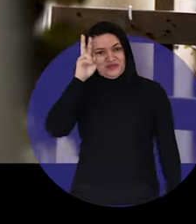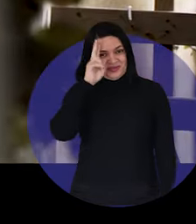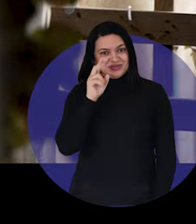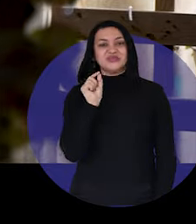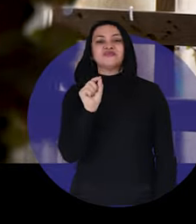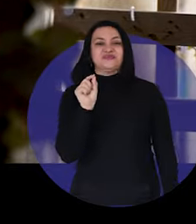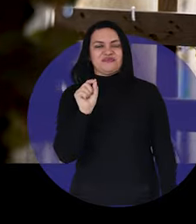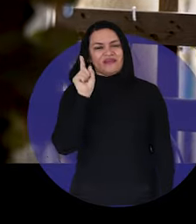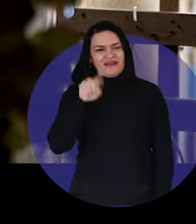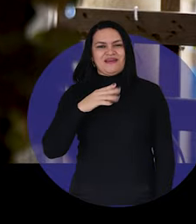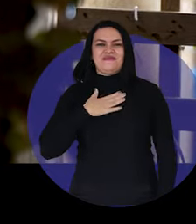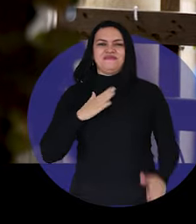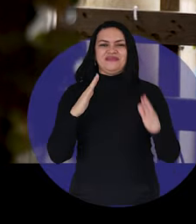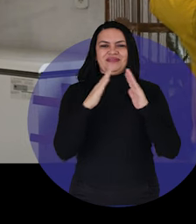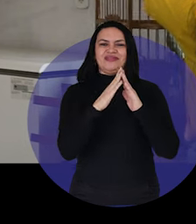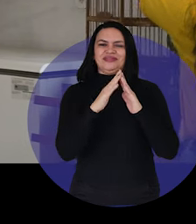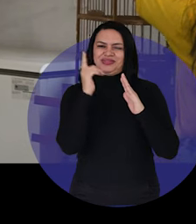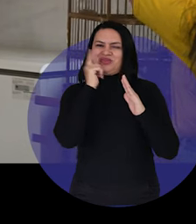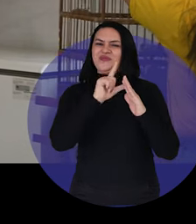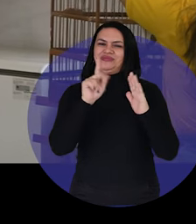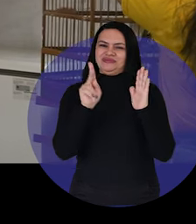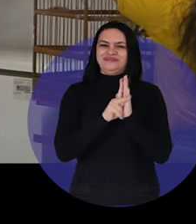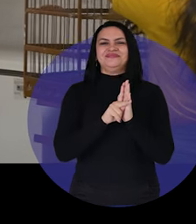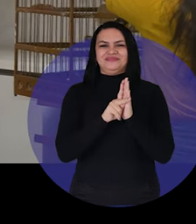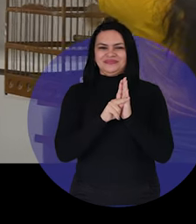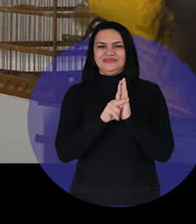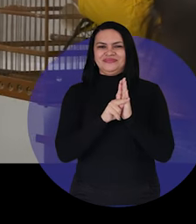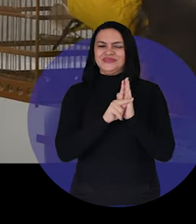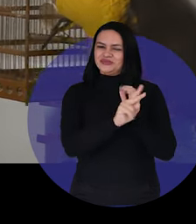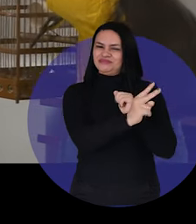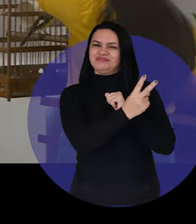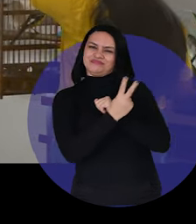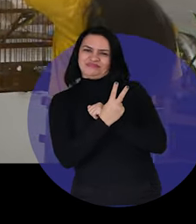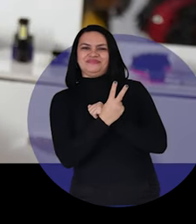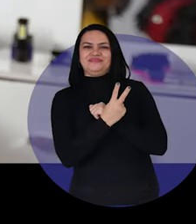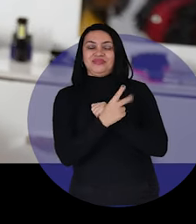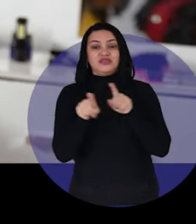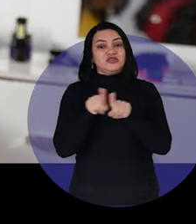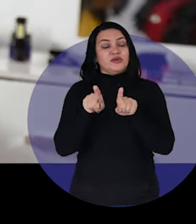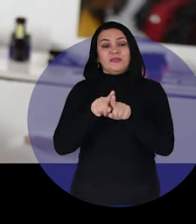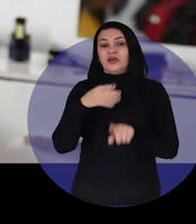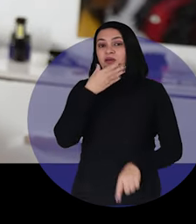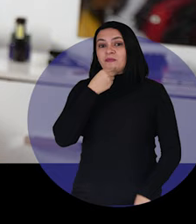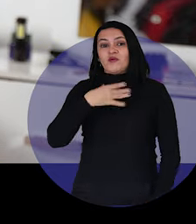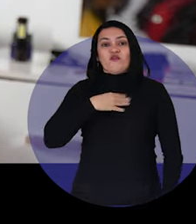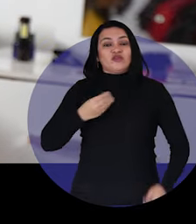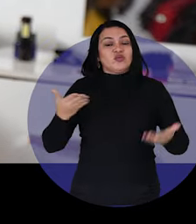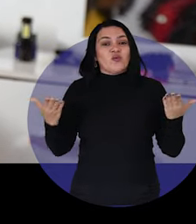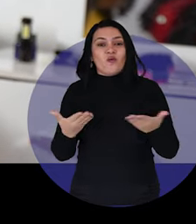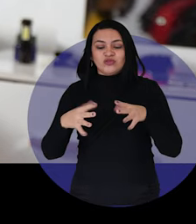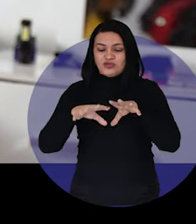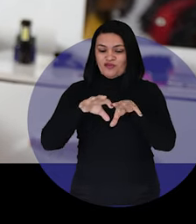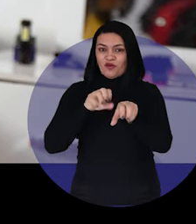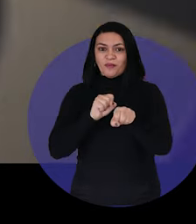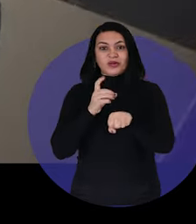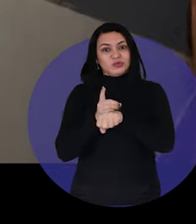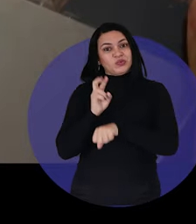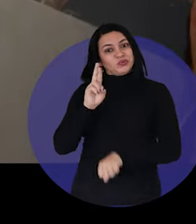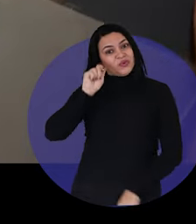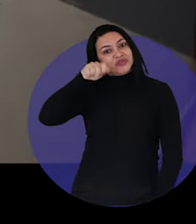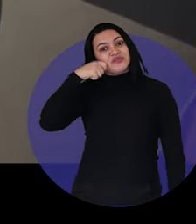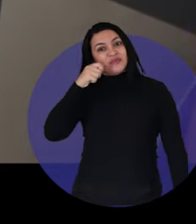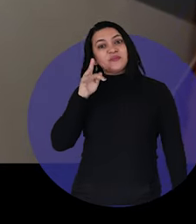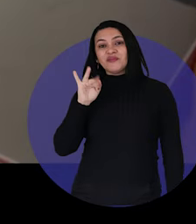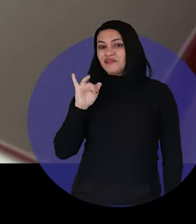delas é a minha casa, que foi pelo Crédito Solidário. Meu filho hoje é formado, doutor,